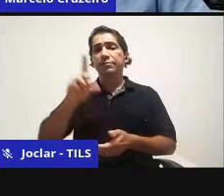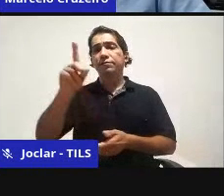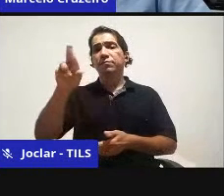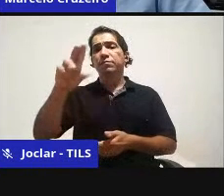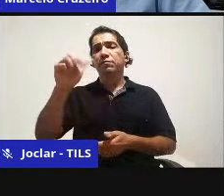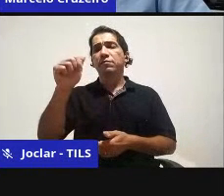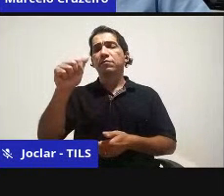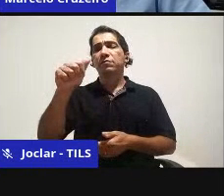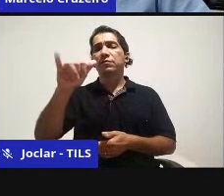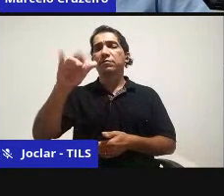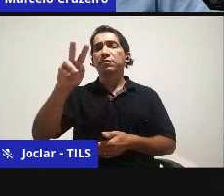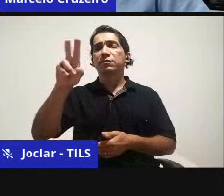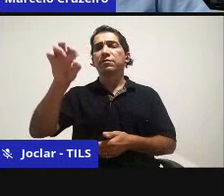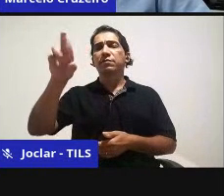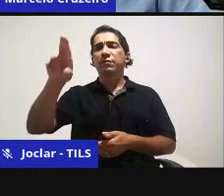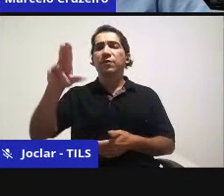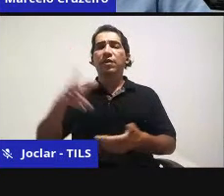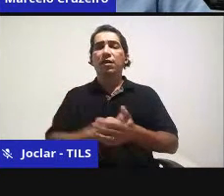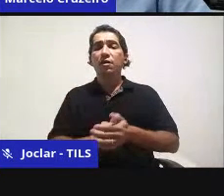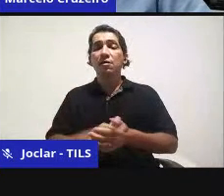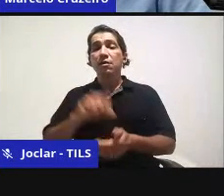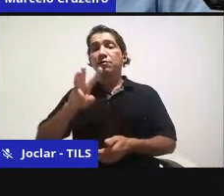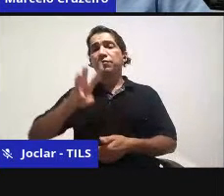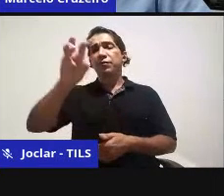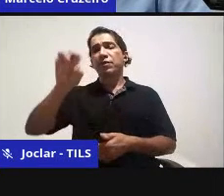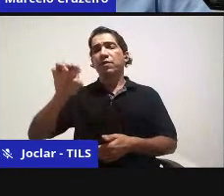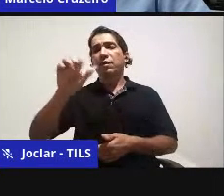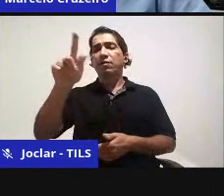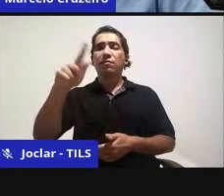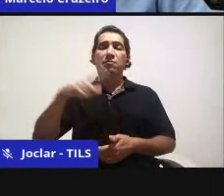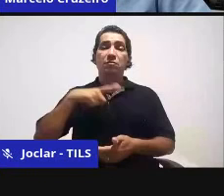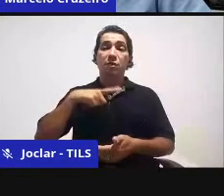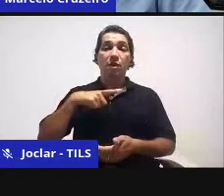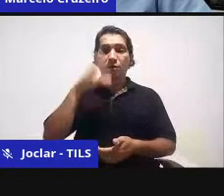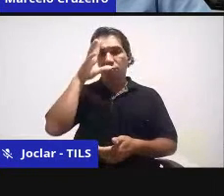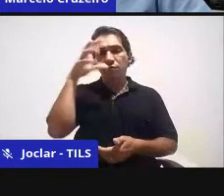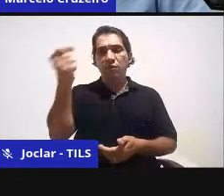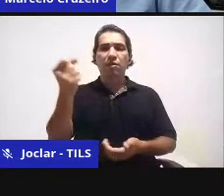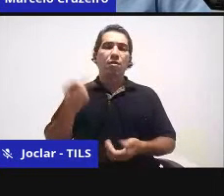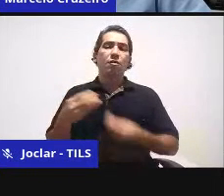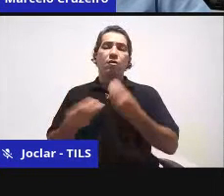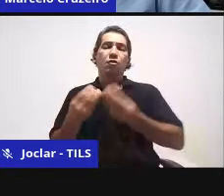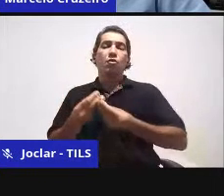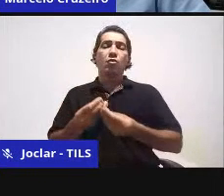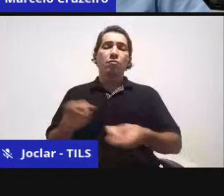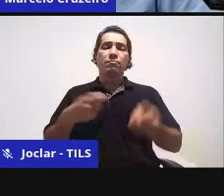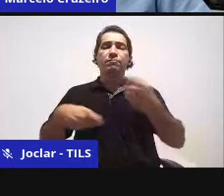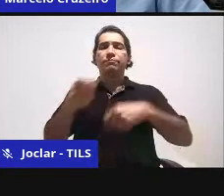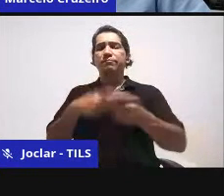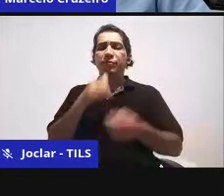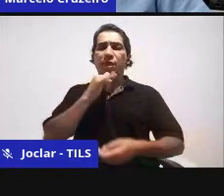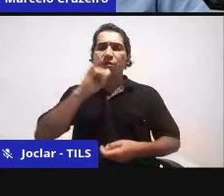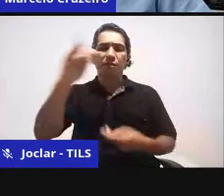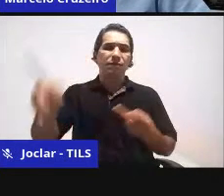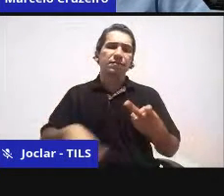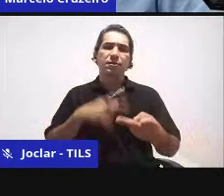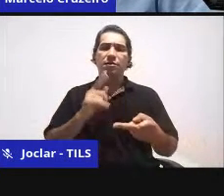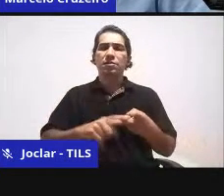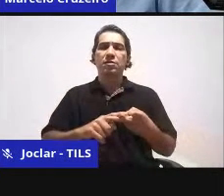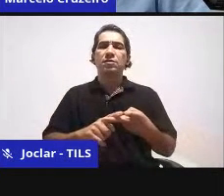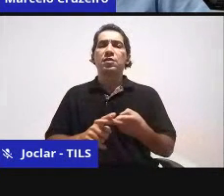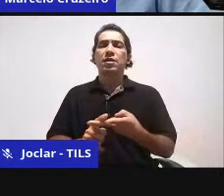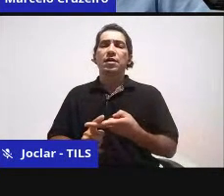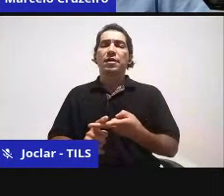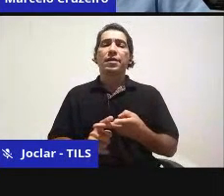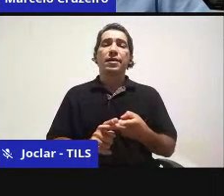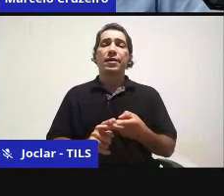VEG, então, tem alguma solução. Então, a VEG tem, por exemplo, o sistema de gerenciamento de energia, o monitoramento de ativos,